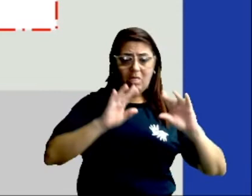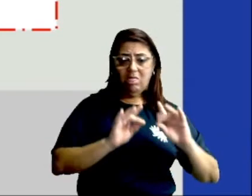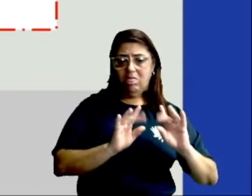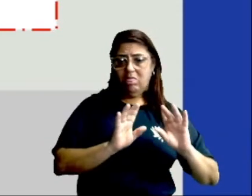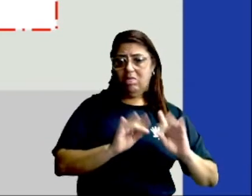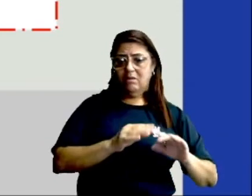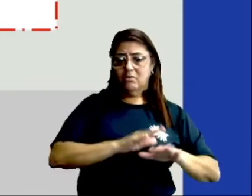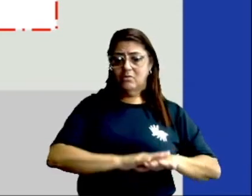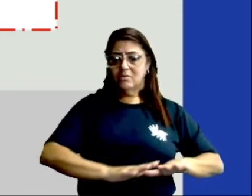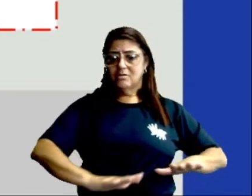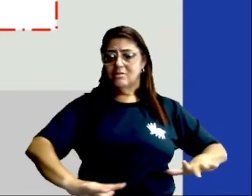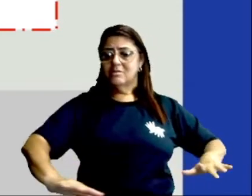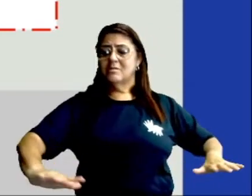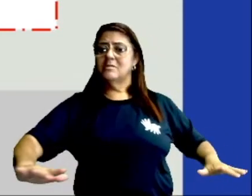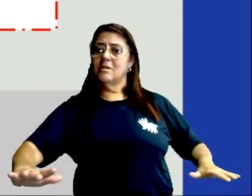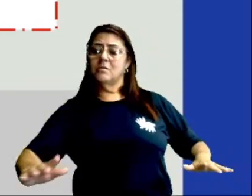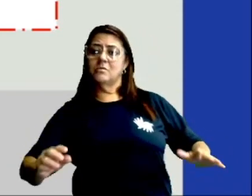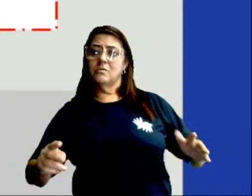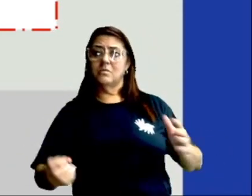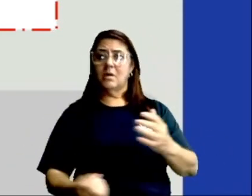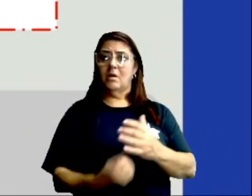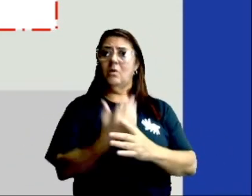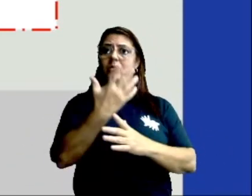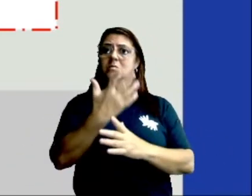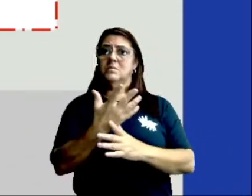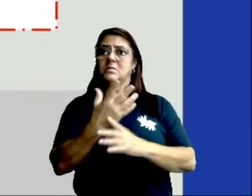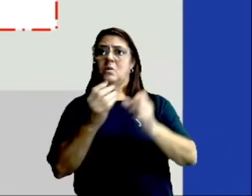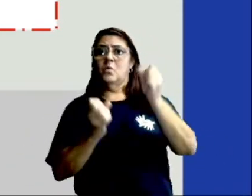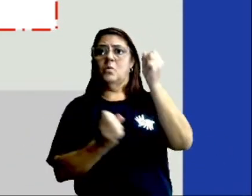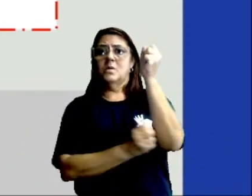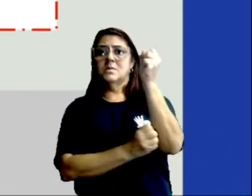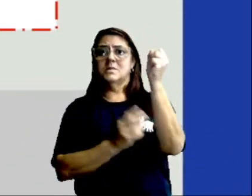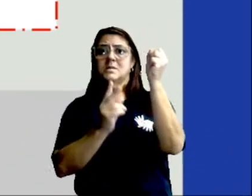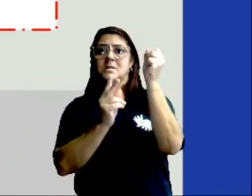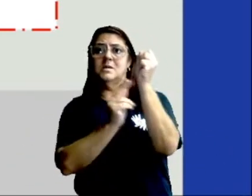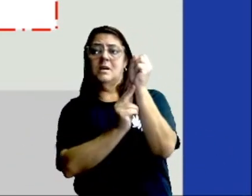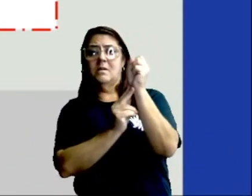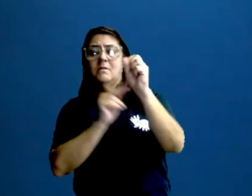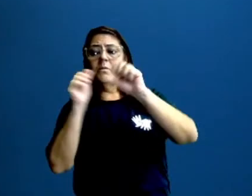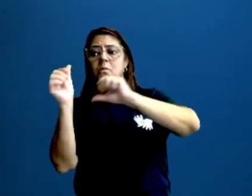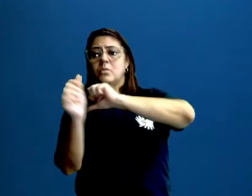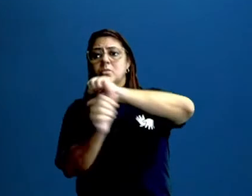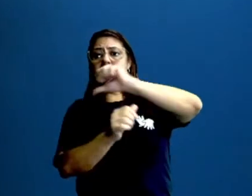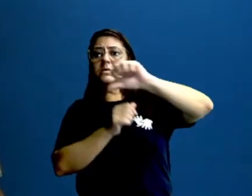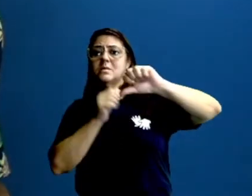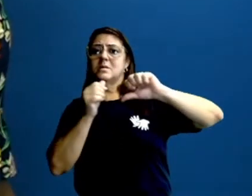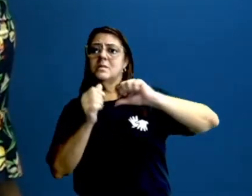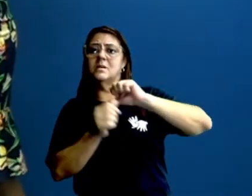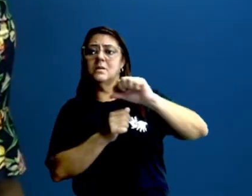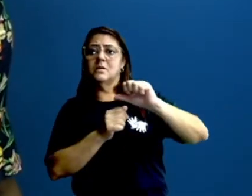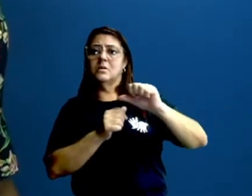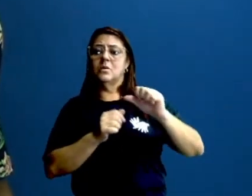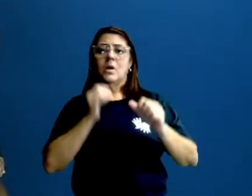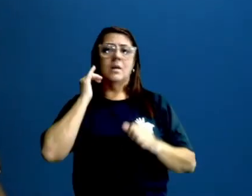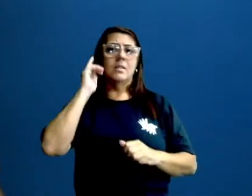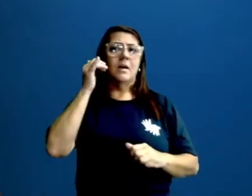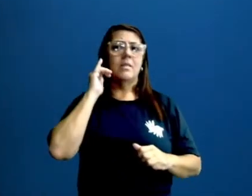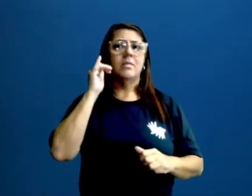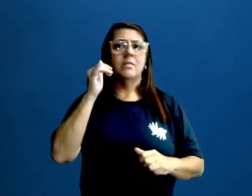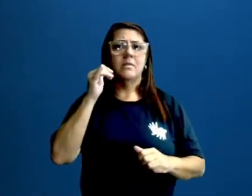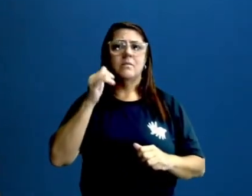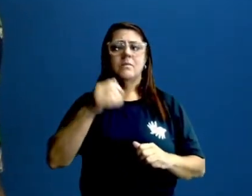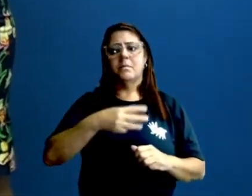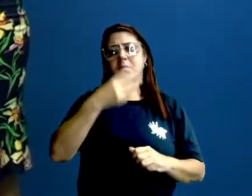completamente molhados e de repente apareceu uma cigarra. E aí a gente vai modificando e transformando toda a narrativa aí, passando da